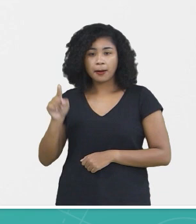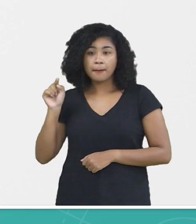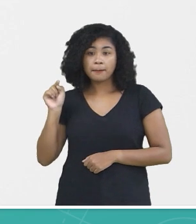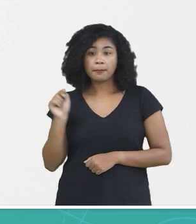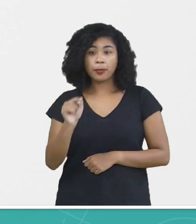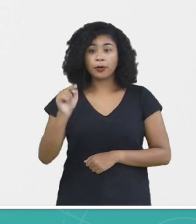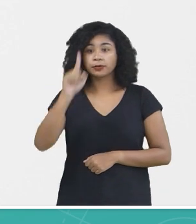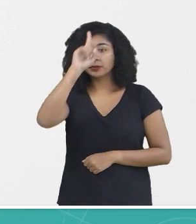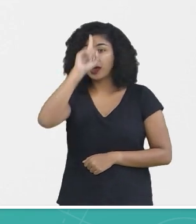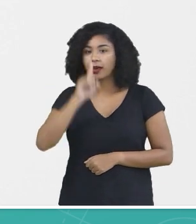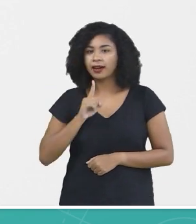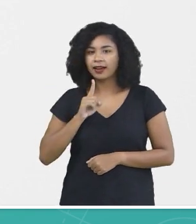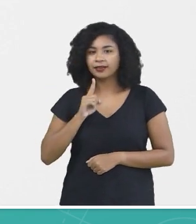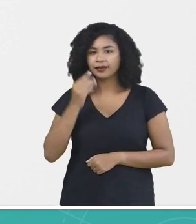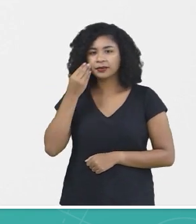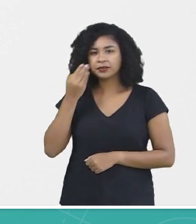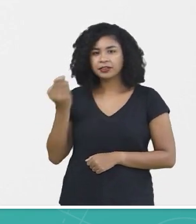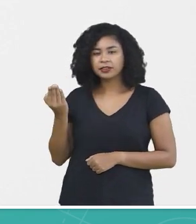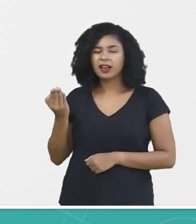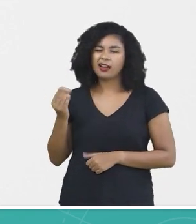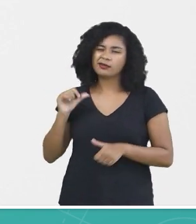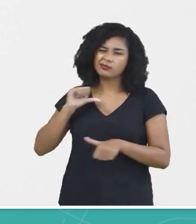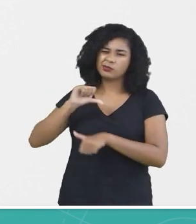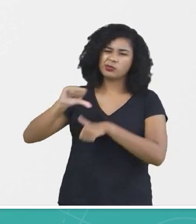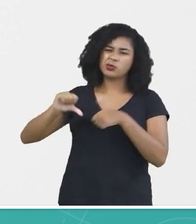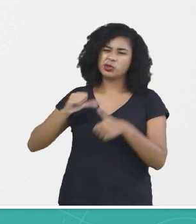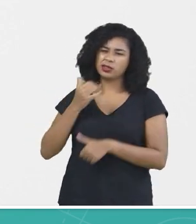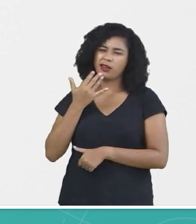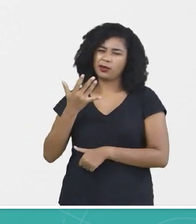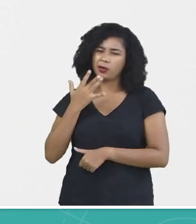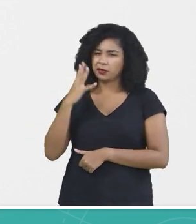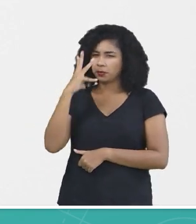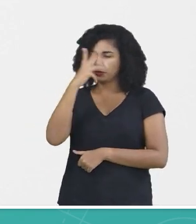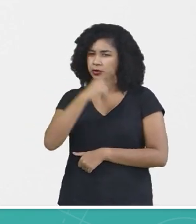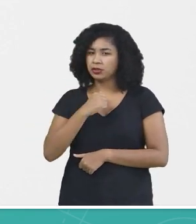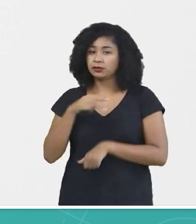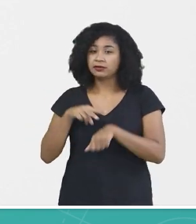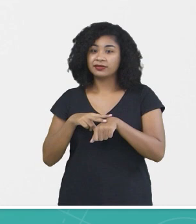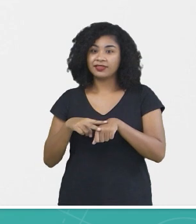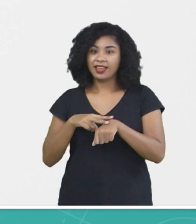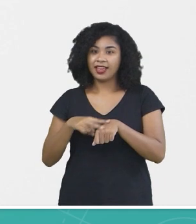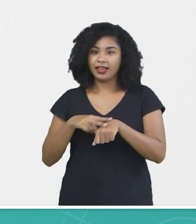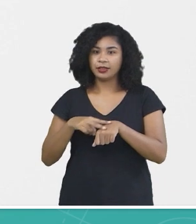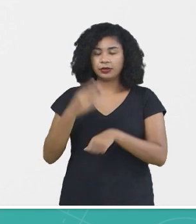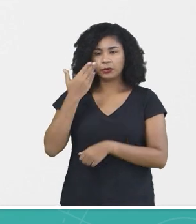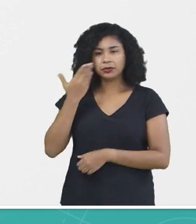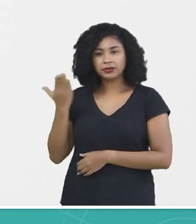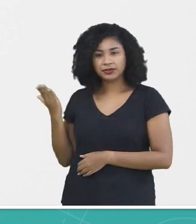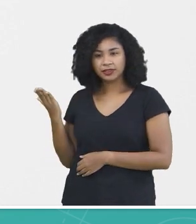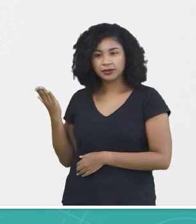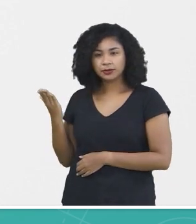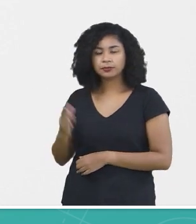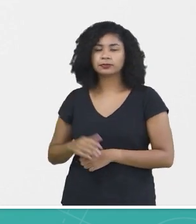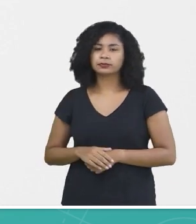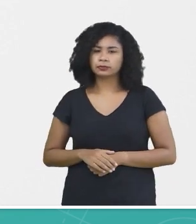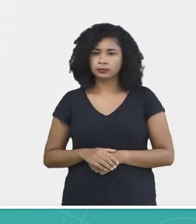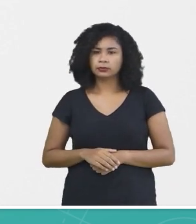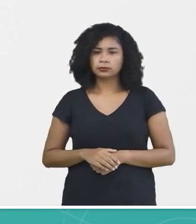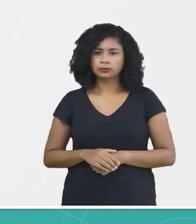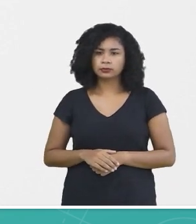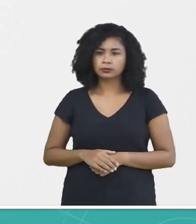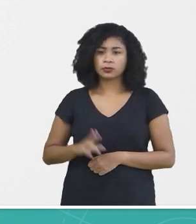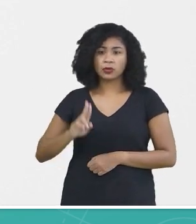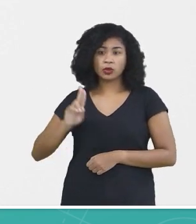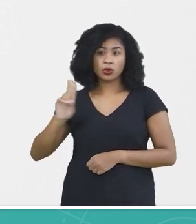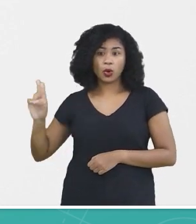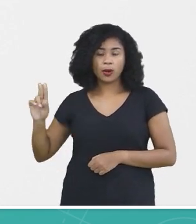mais bonitinho. Olha. Então, retas perpendiculares, elas são concorrentes? São, né? Elas